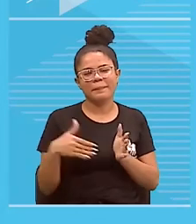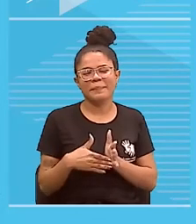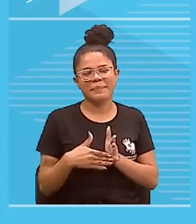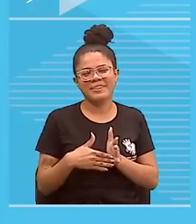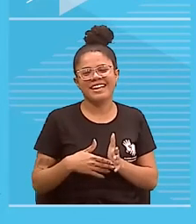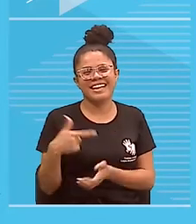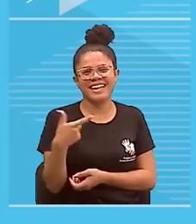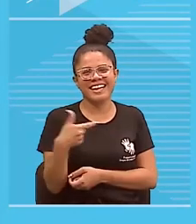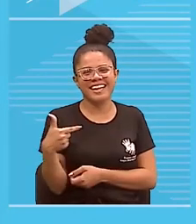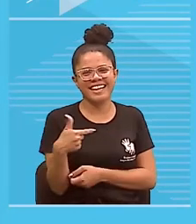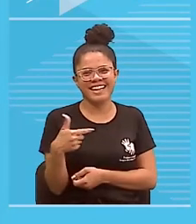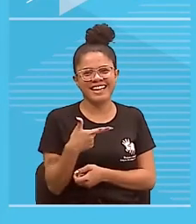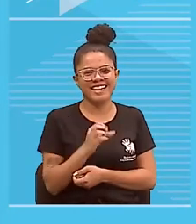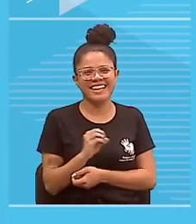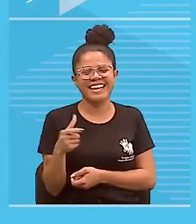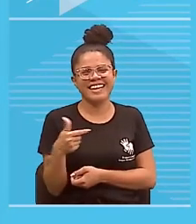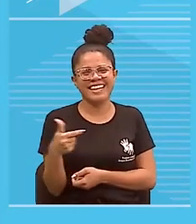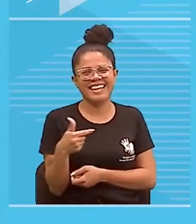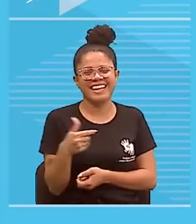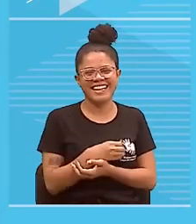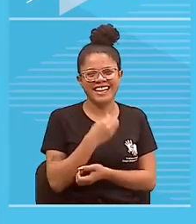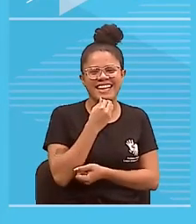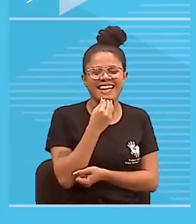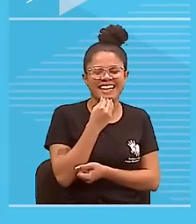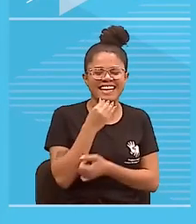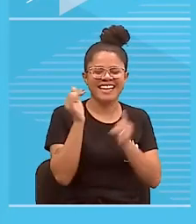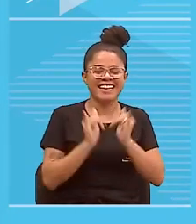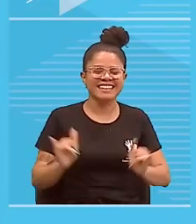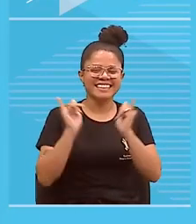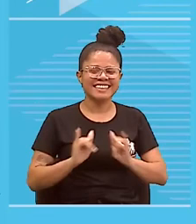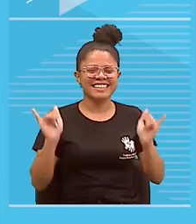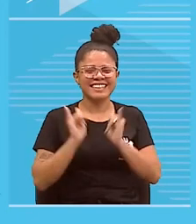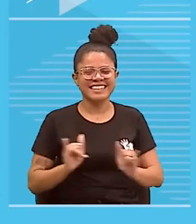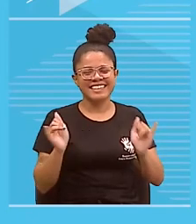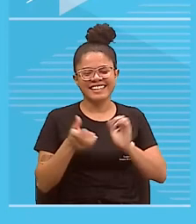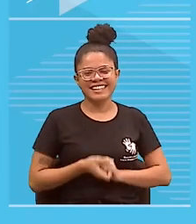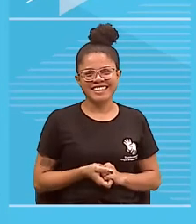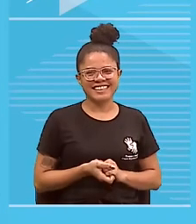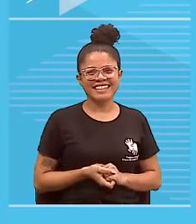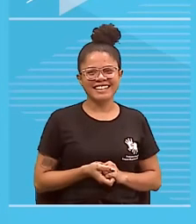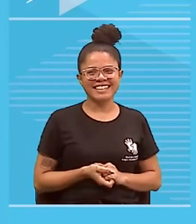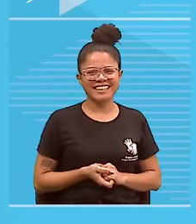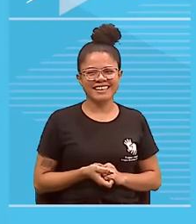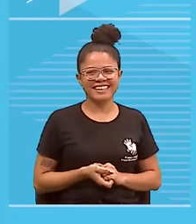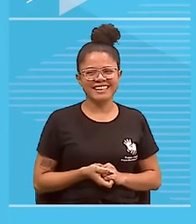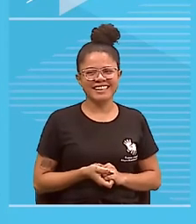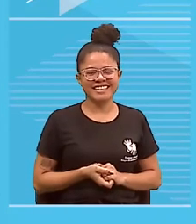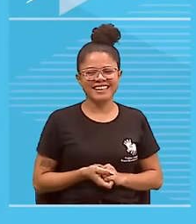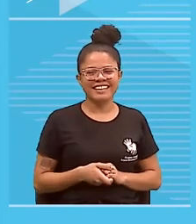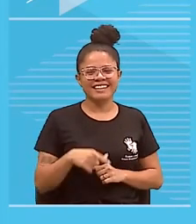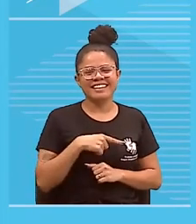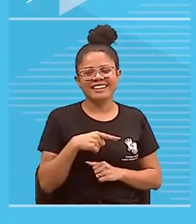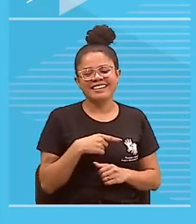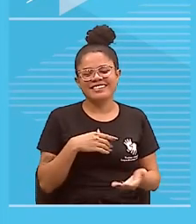e ainda fornece data meu bem brinque com a